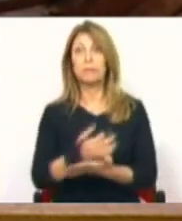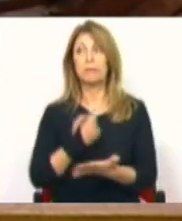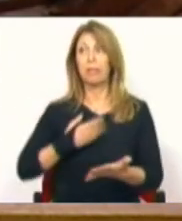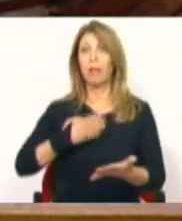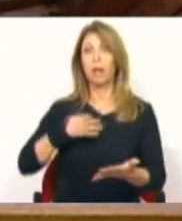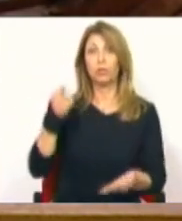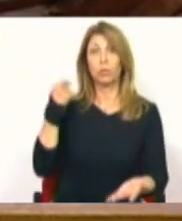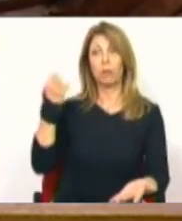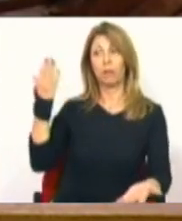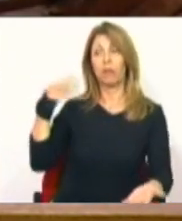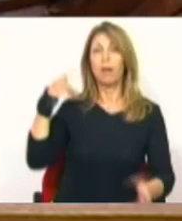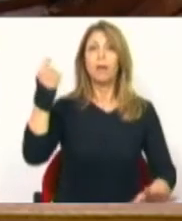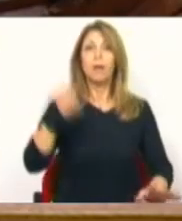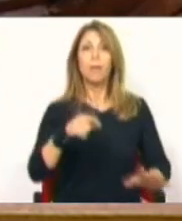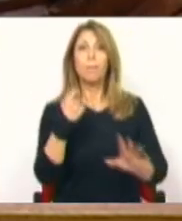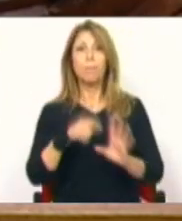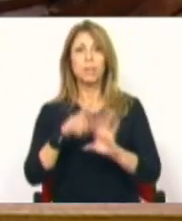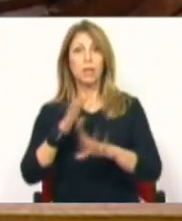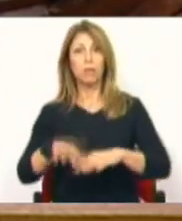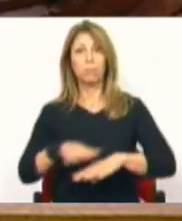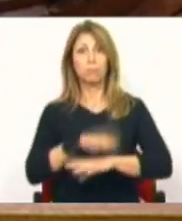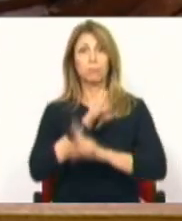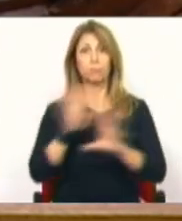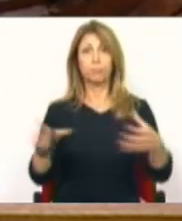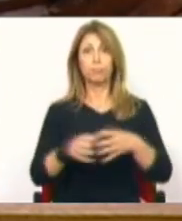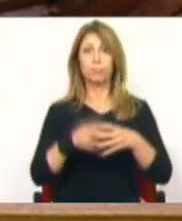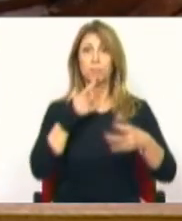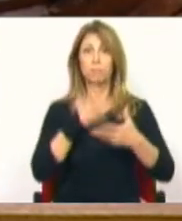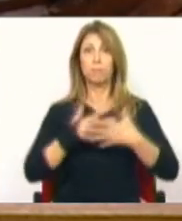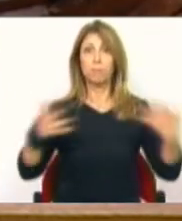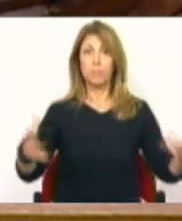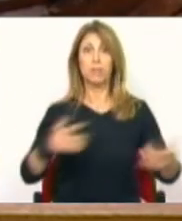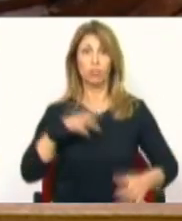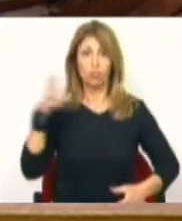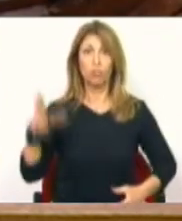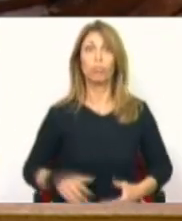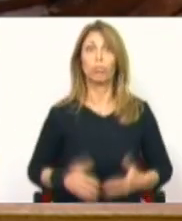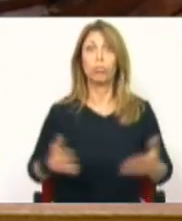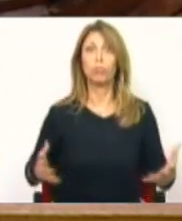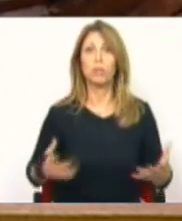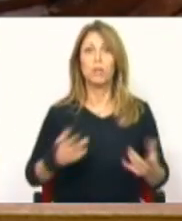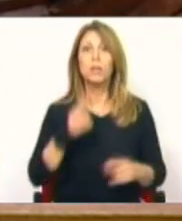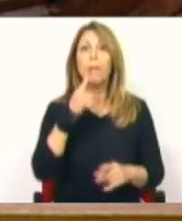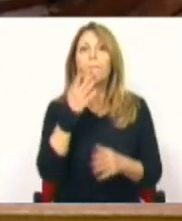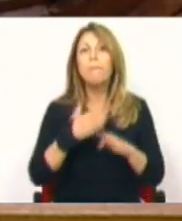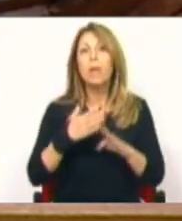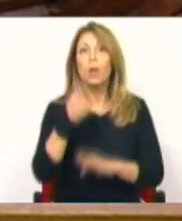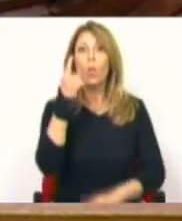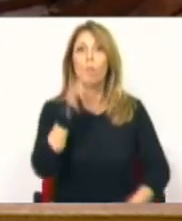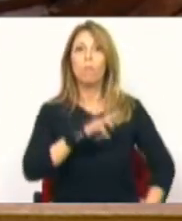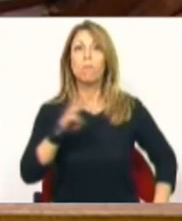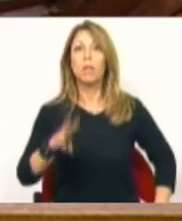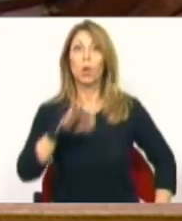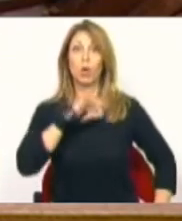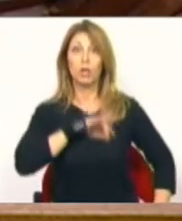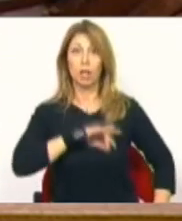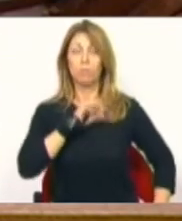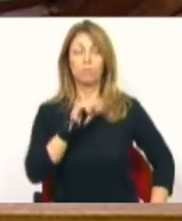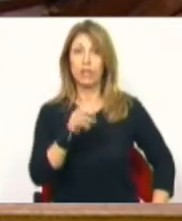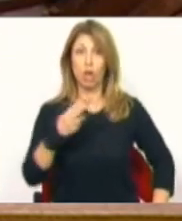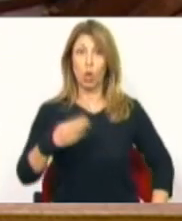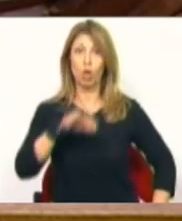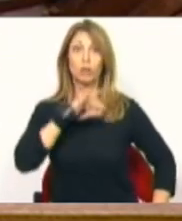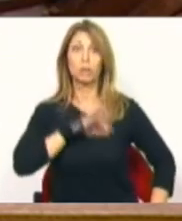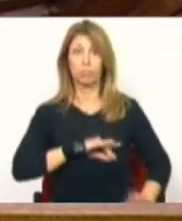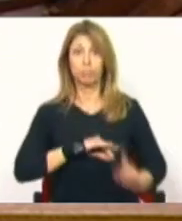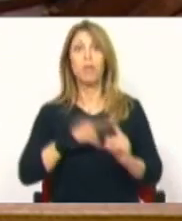os presidentes executivos das maiores empresas portuguesas ganharam, em média, 1 milhão de euros, porque há quem tenha ganho bem mais, e,